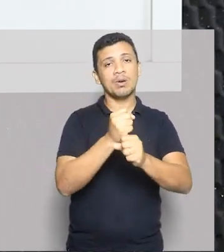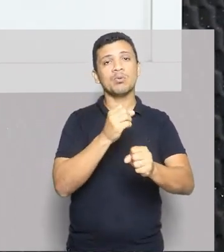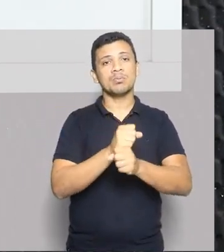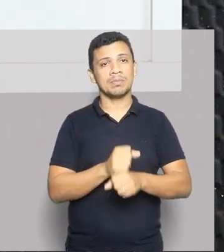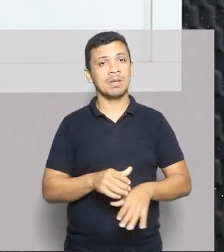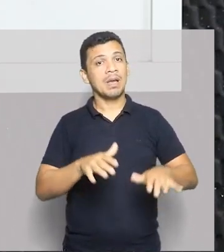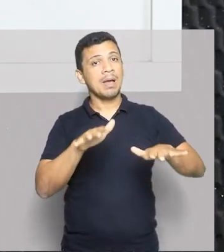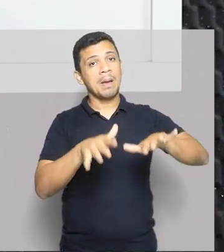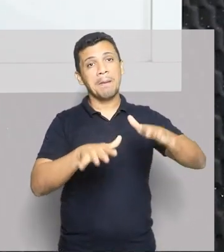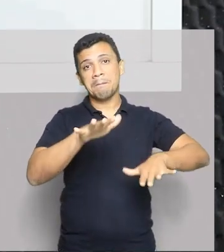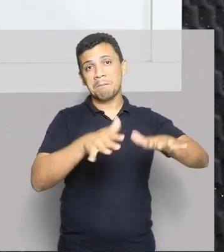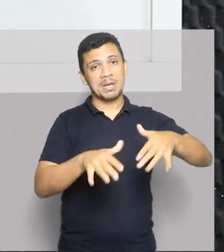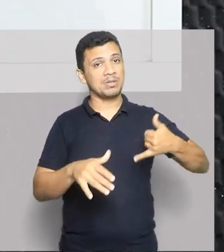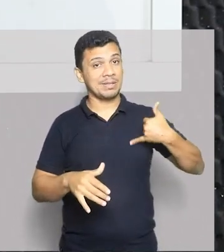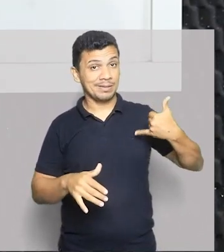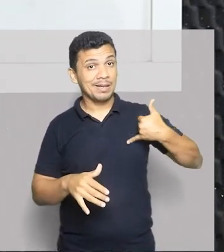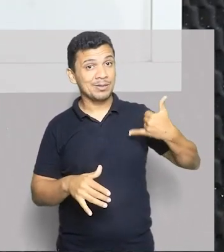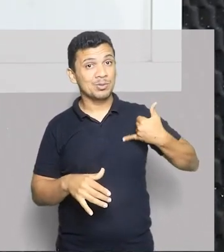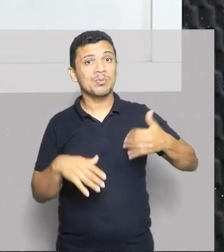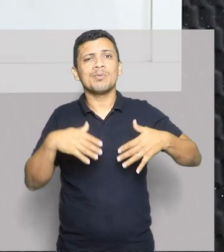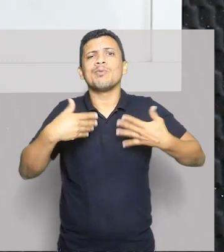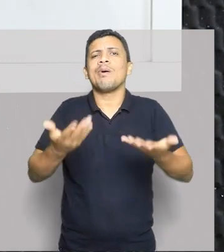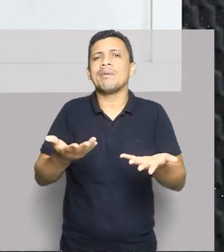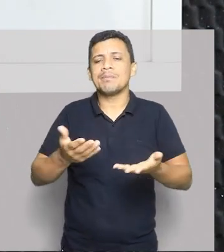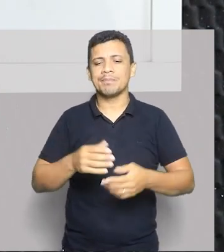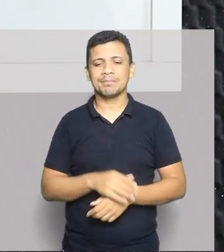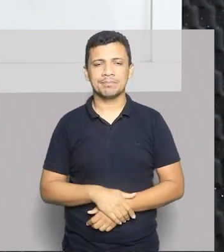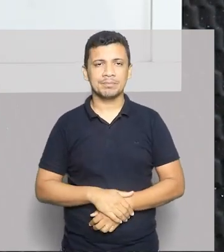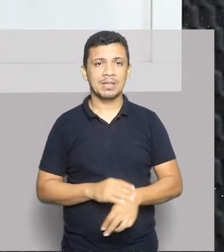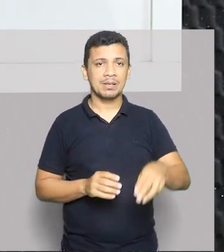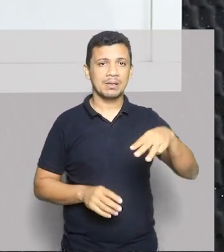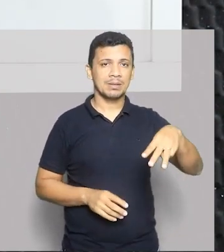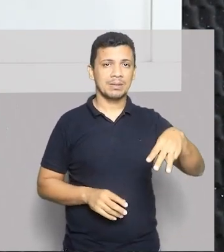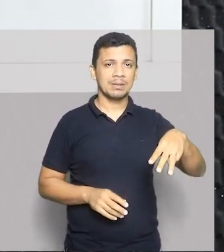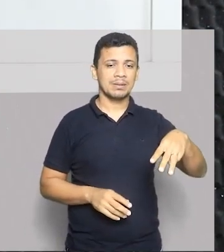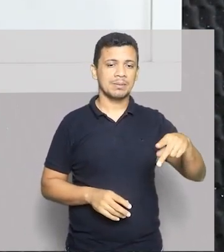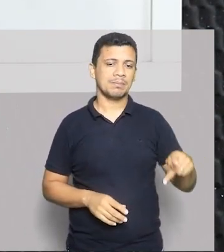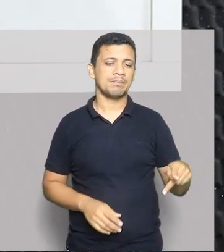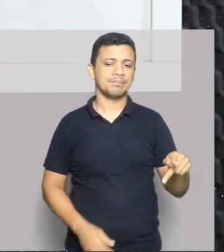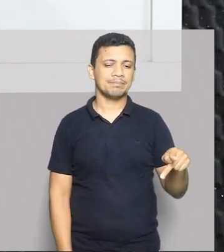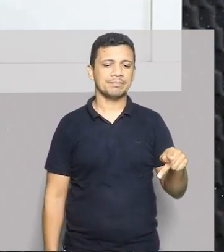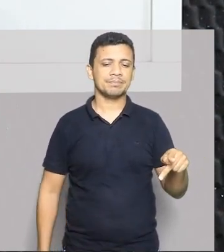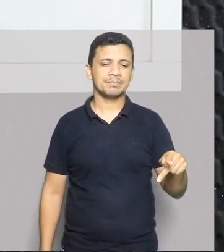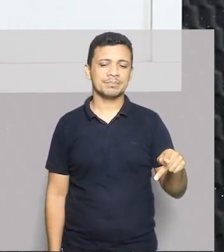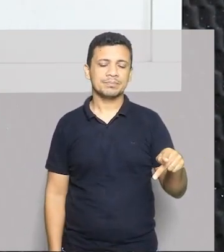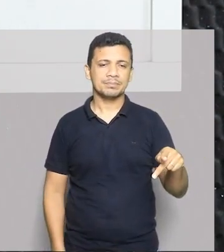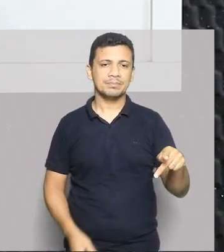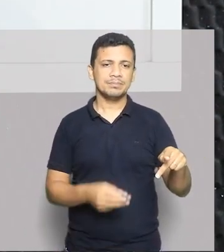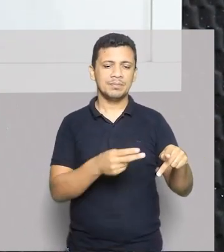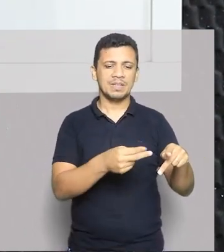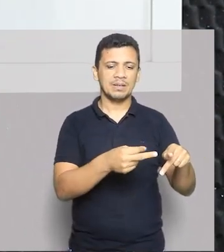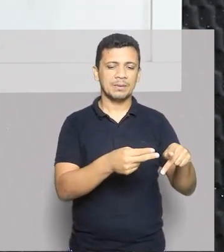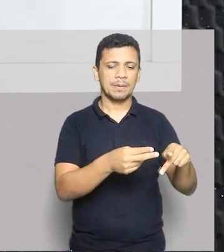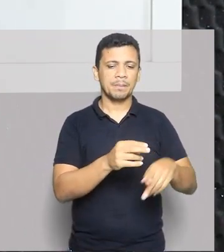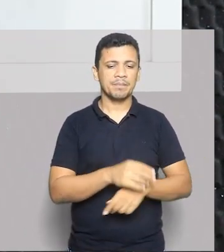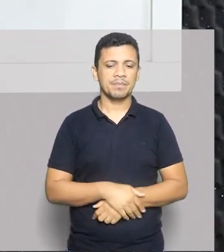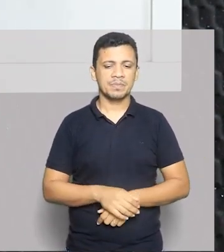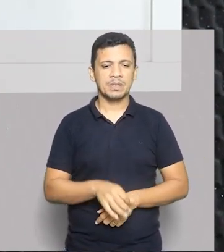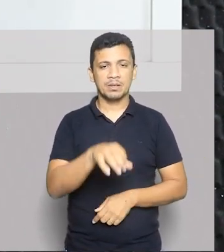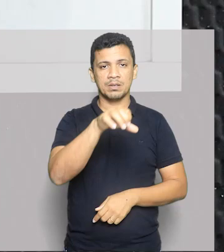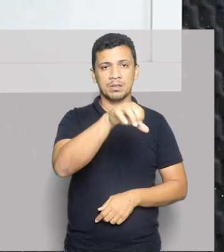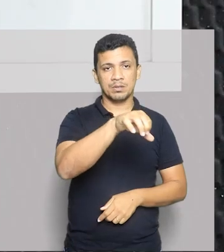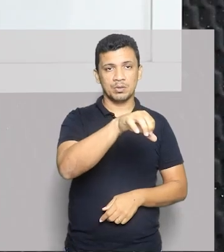idades. Então, vamos lá. Nossa média ponderada, ela vai ficar como? Esse 9, você